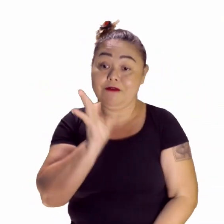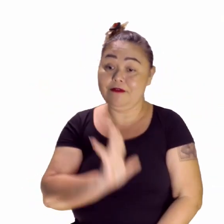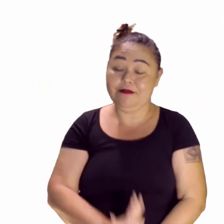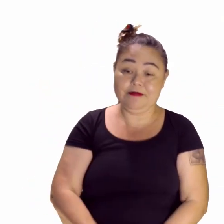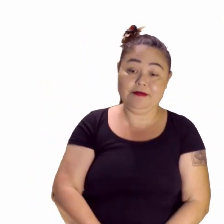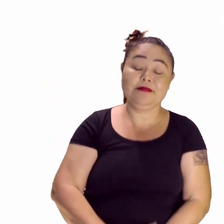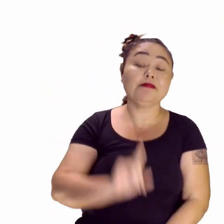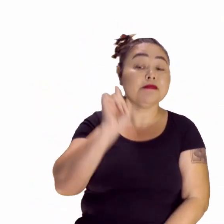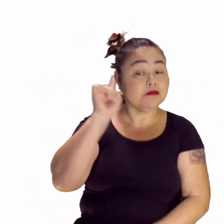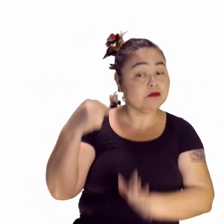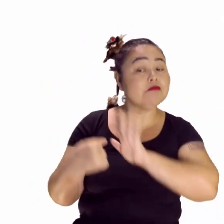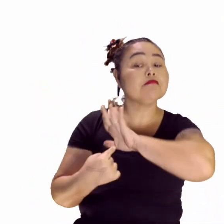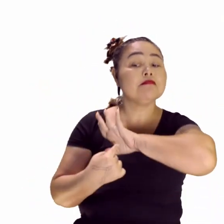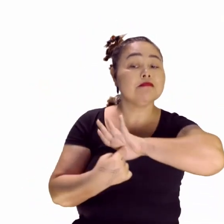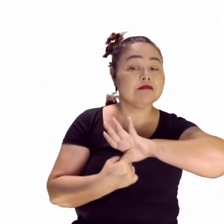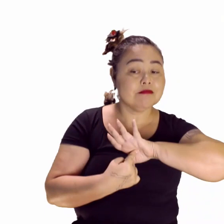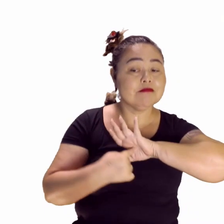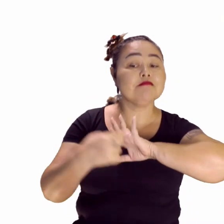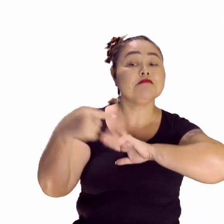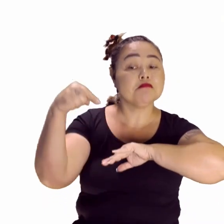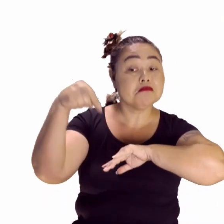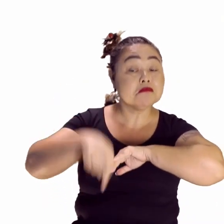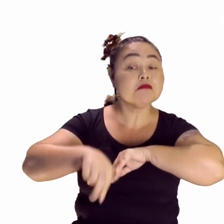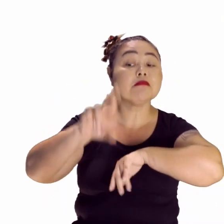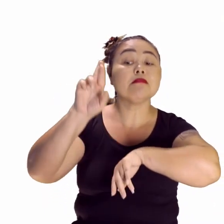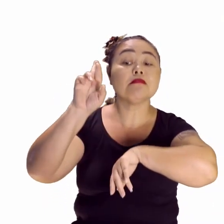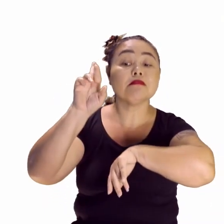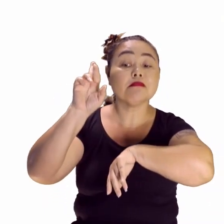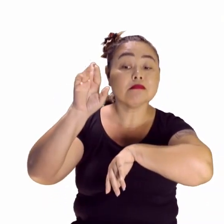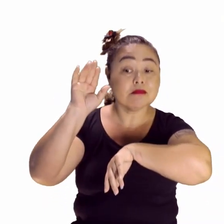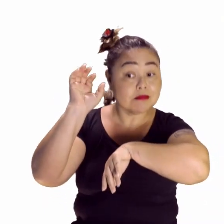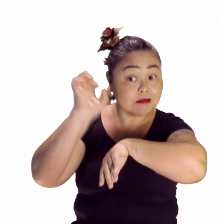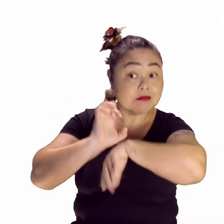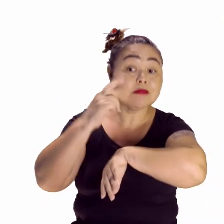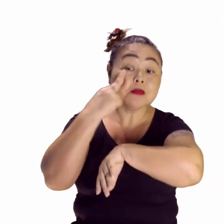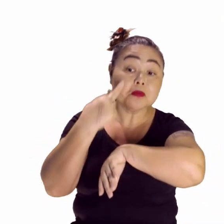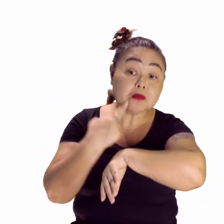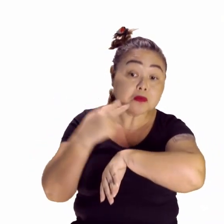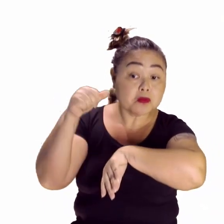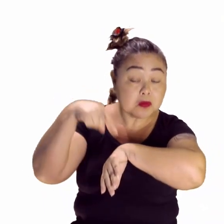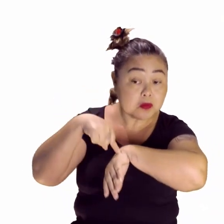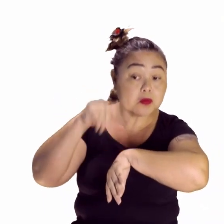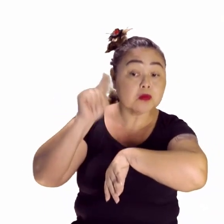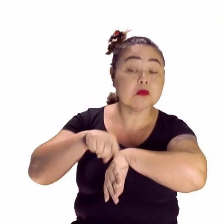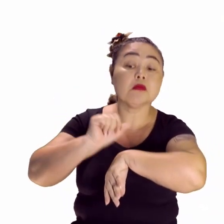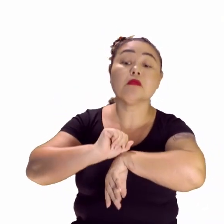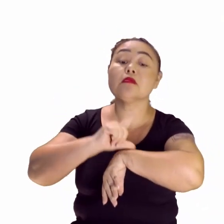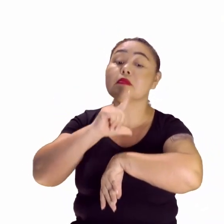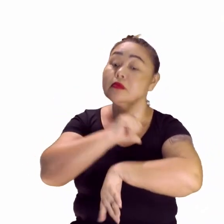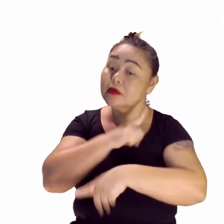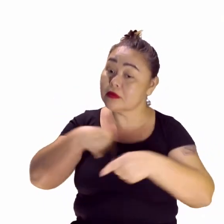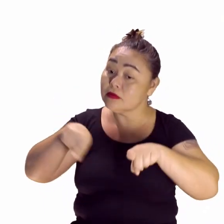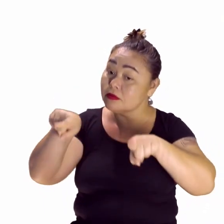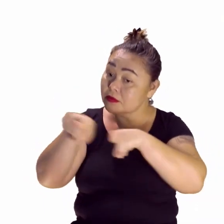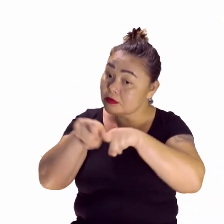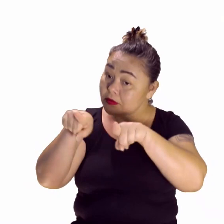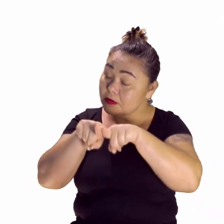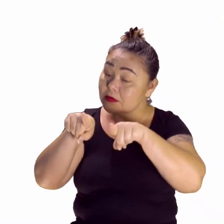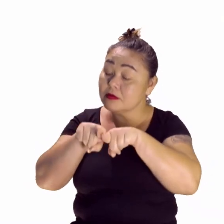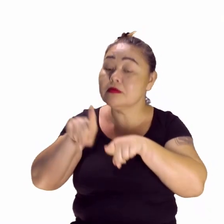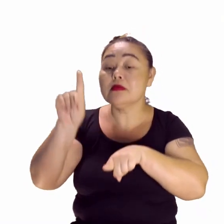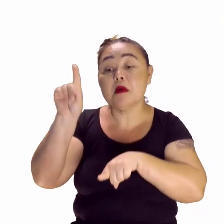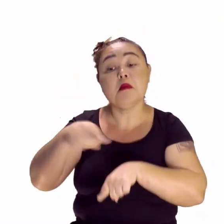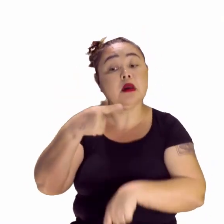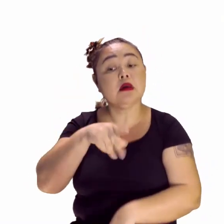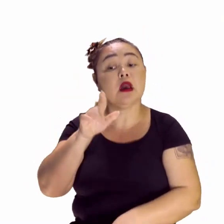isso mostra que o Rondônia é excelente aí nessa questão também da produção do café de qualidade em Rondônia